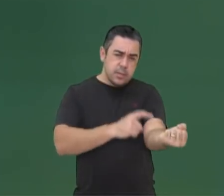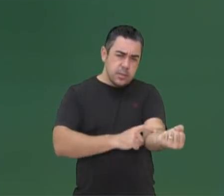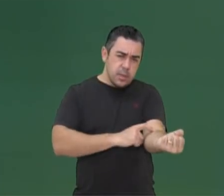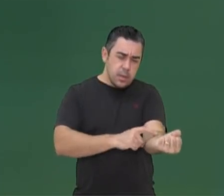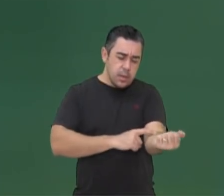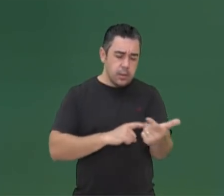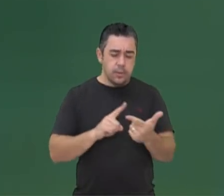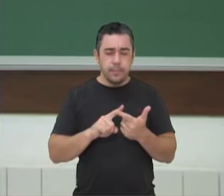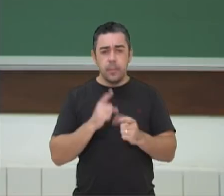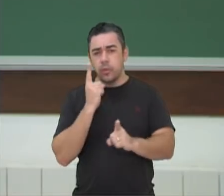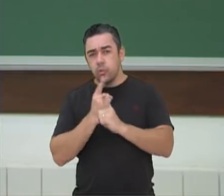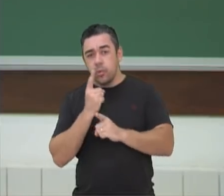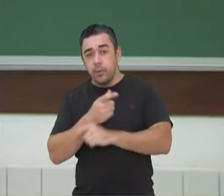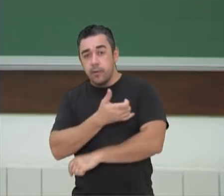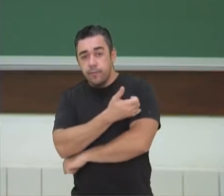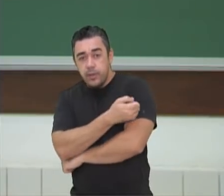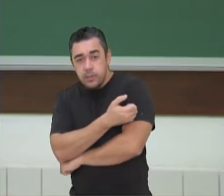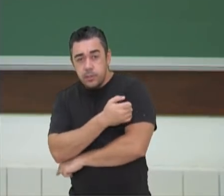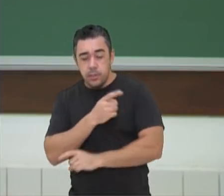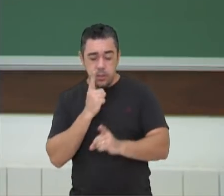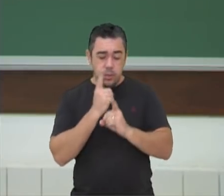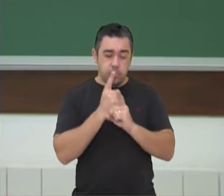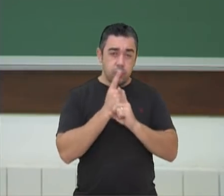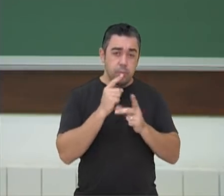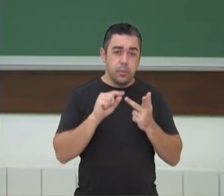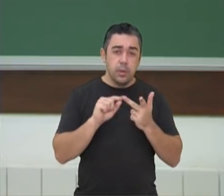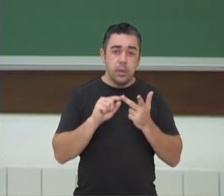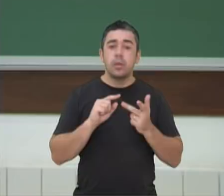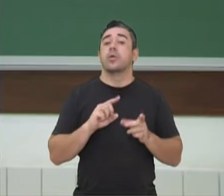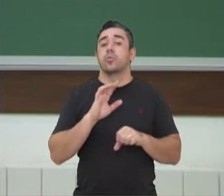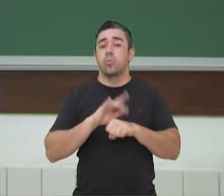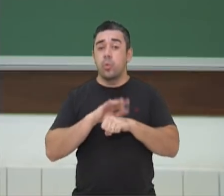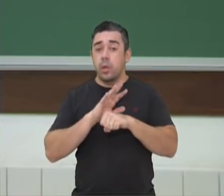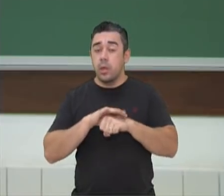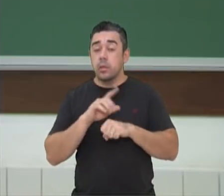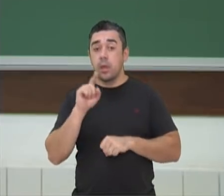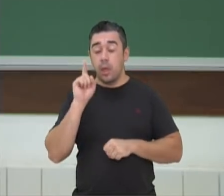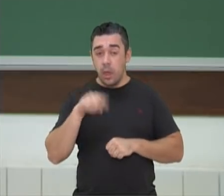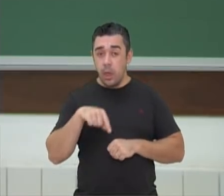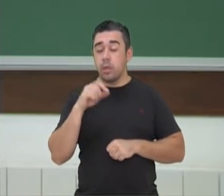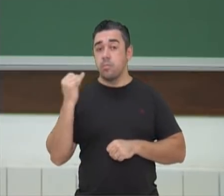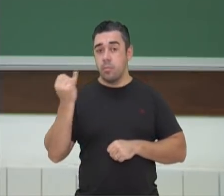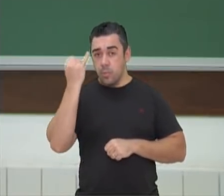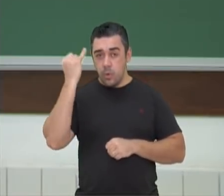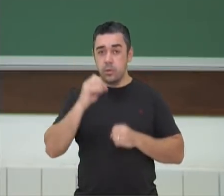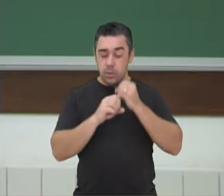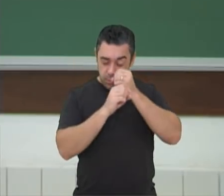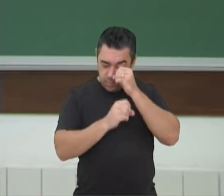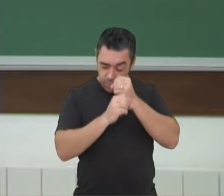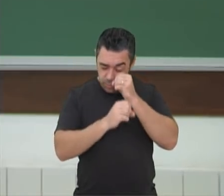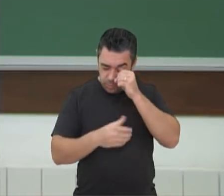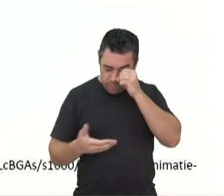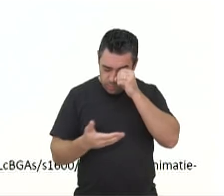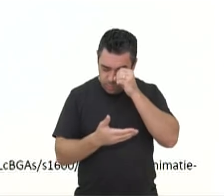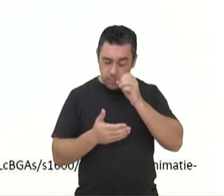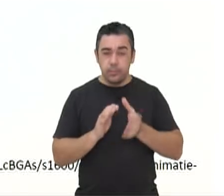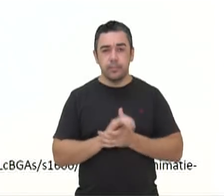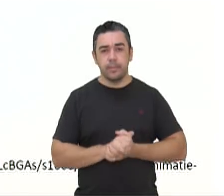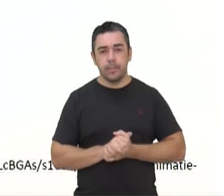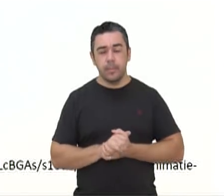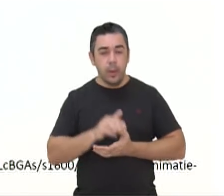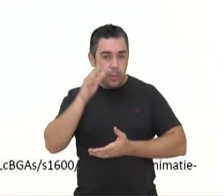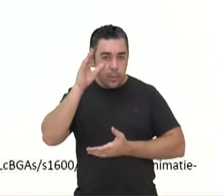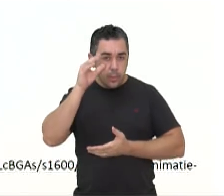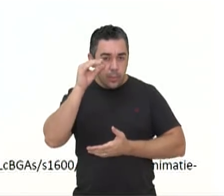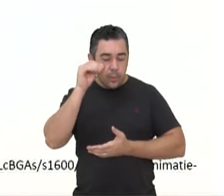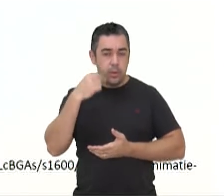de vacinas, de doenças. Olha como esse aparato, esse instrumento é importante na nossa vida. Então, a